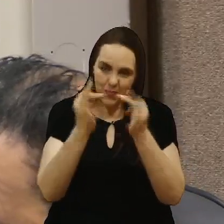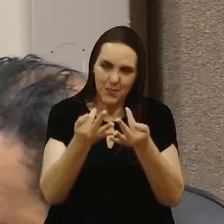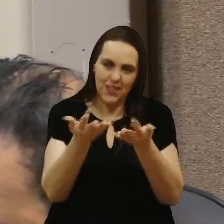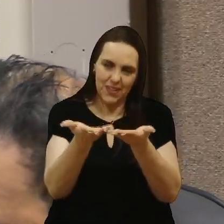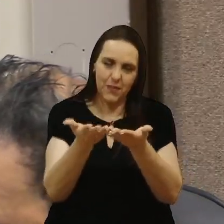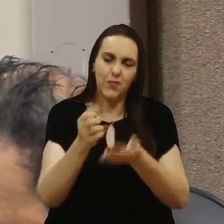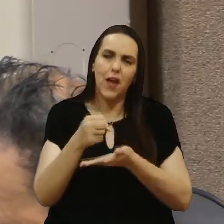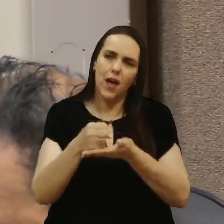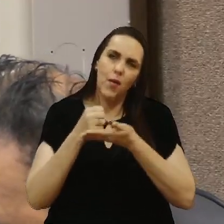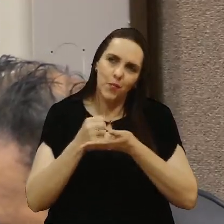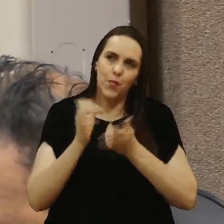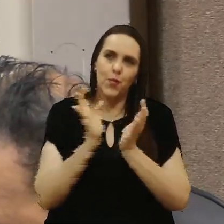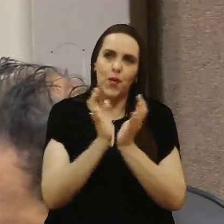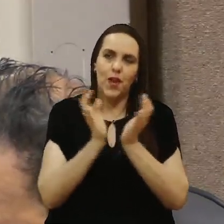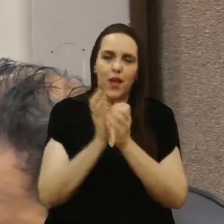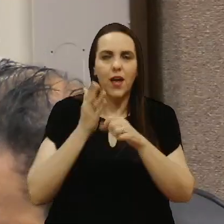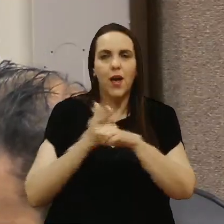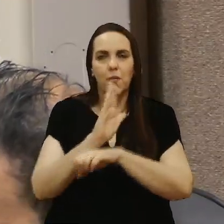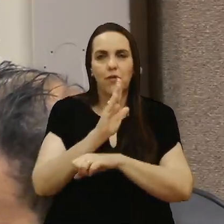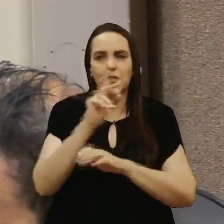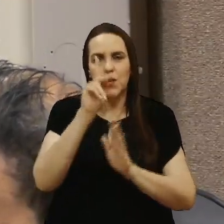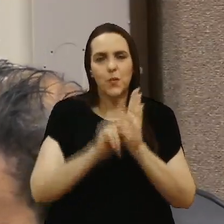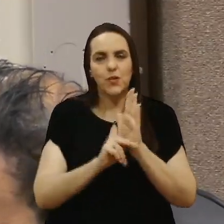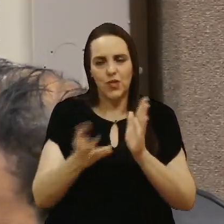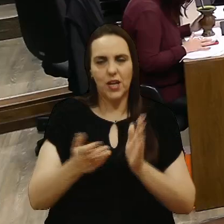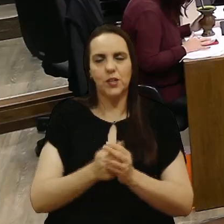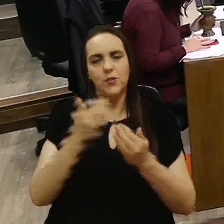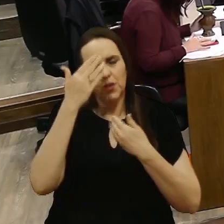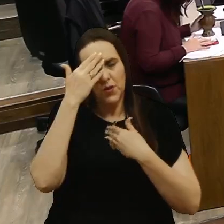dos nobres colegas para a aprovação desse projeto. Muito obrigado,